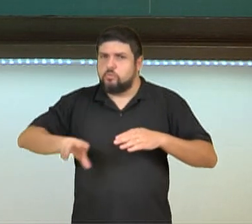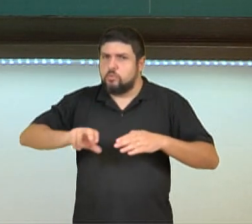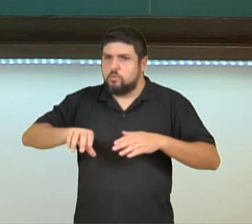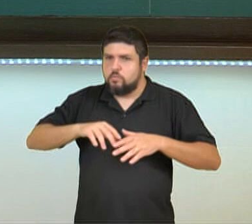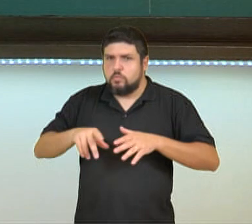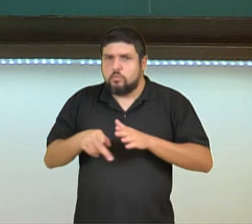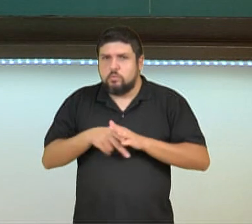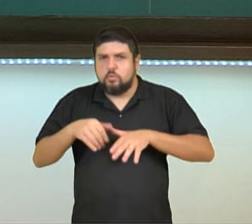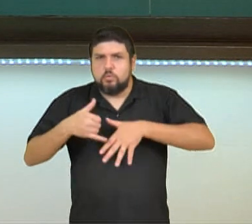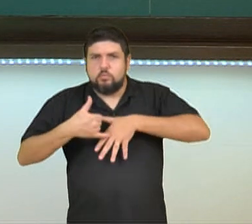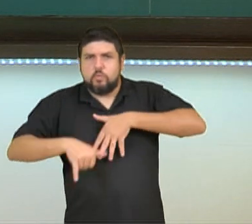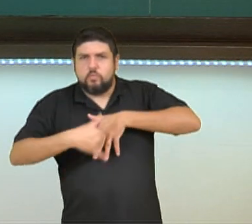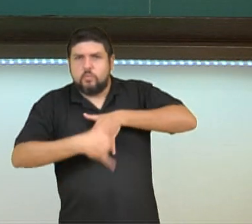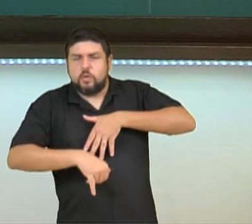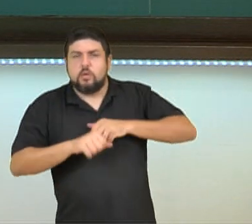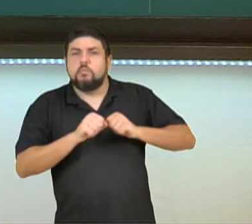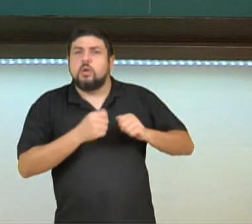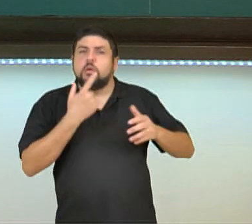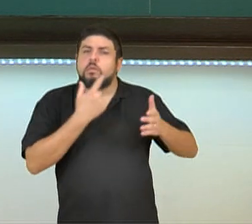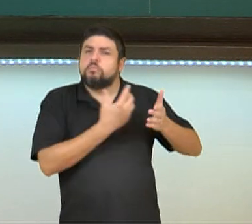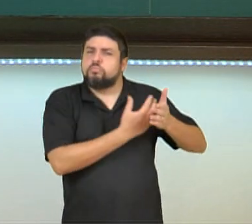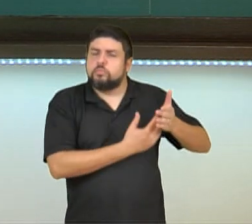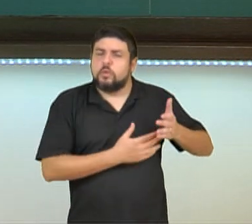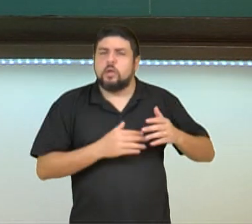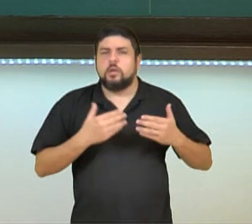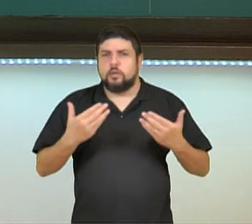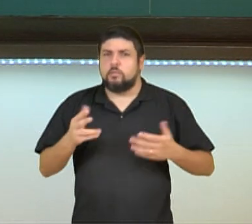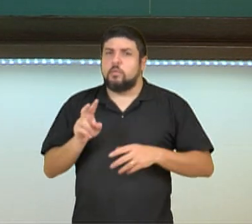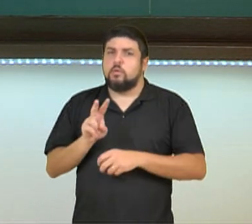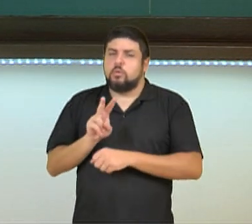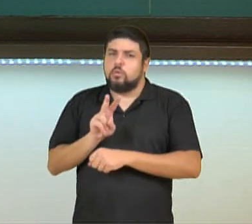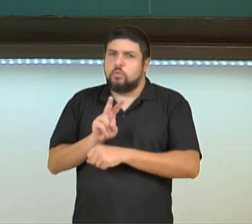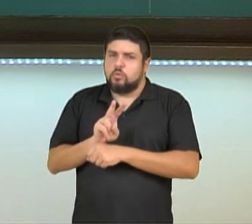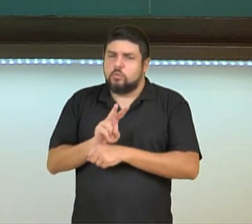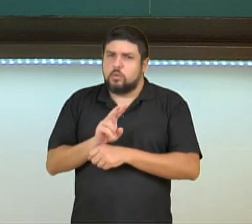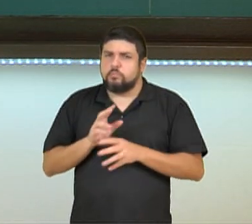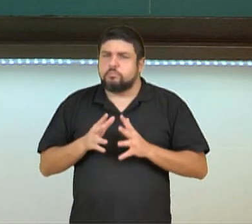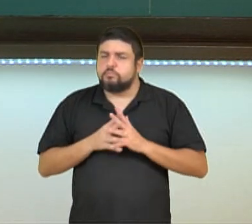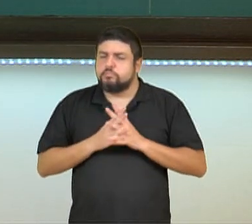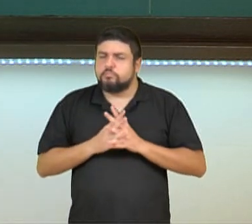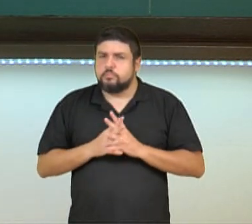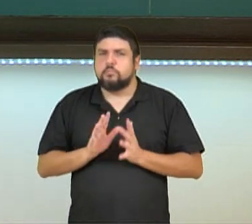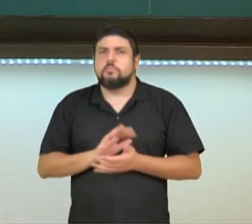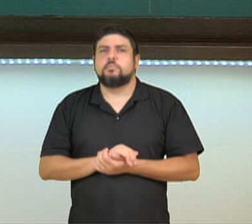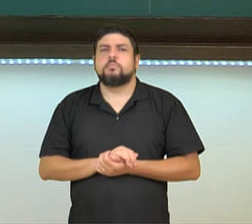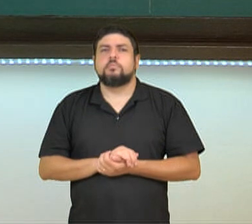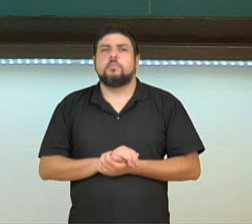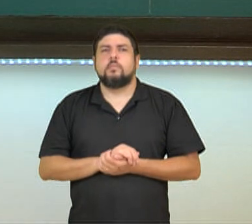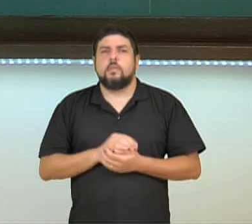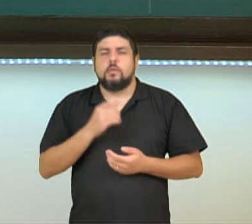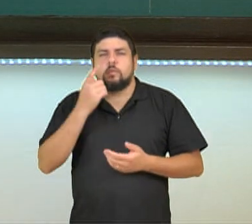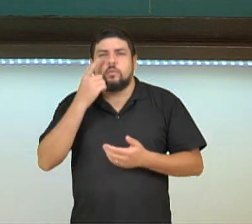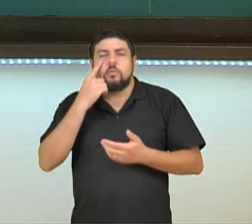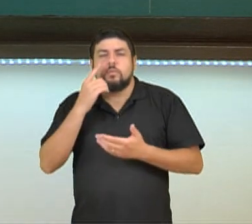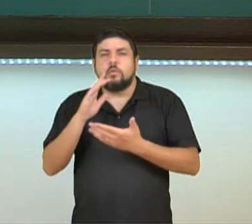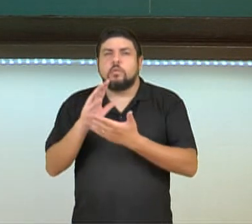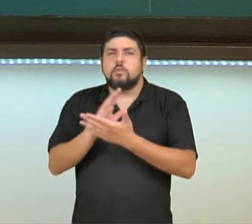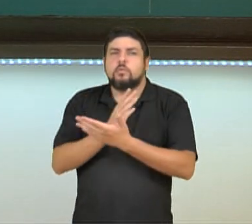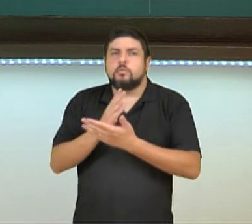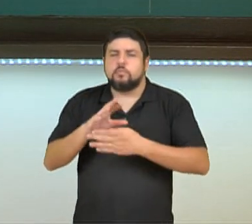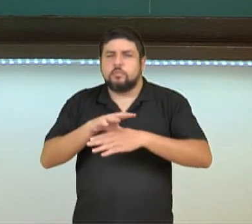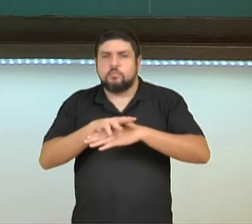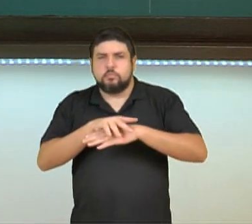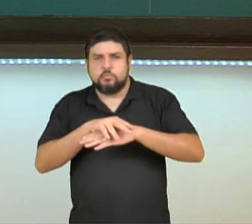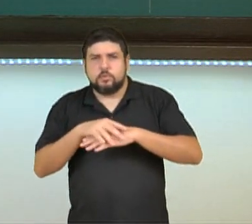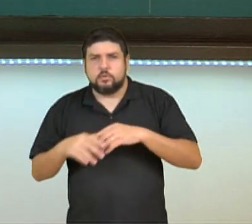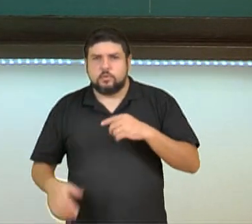linfático, que pode ser do sangue, por exemplo. Então, cuidado para não fazer esse tipo de confusão. Olha só algumas doenças do